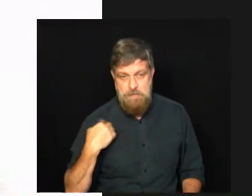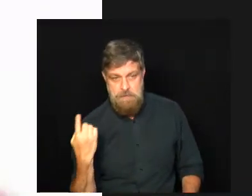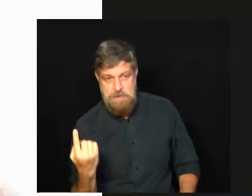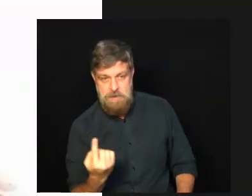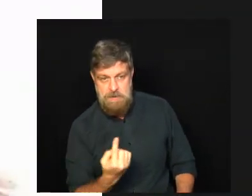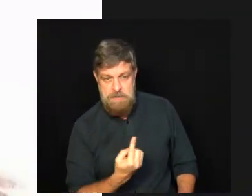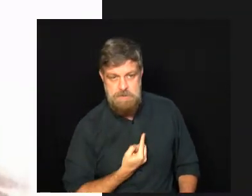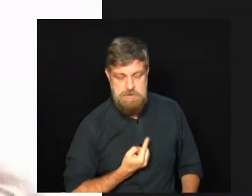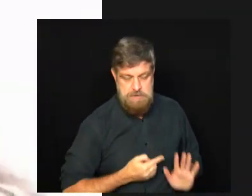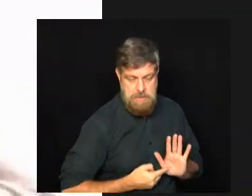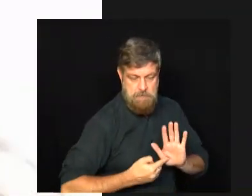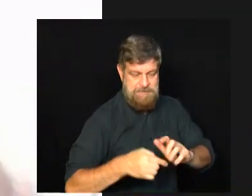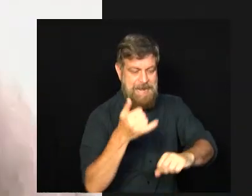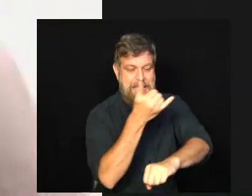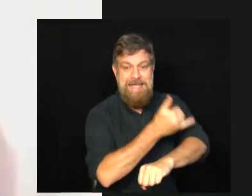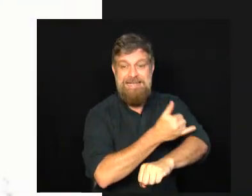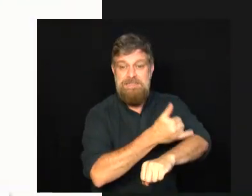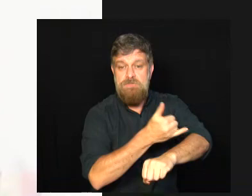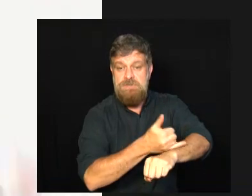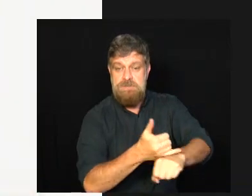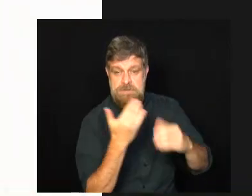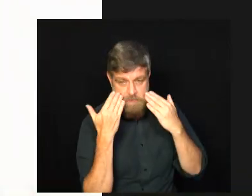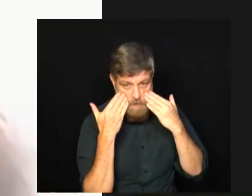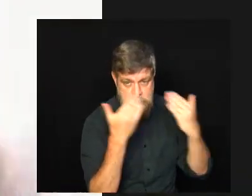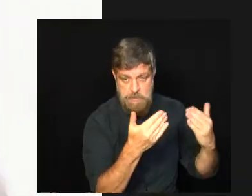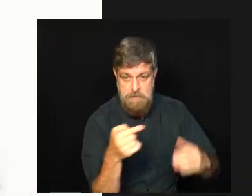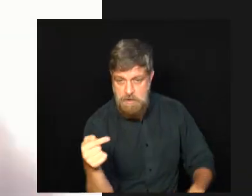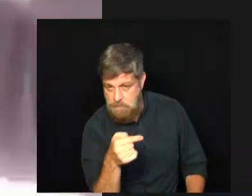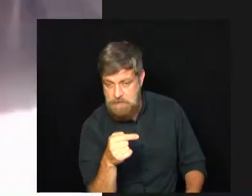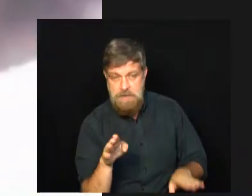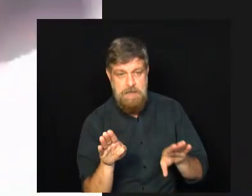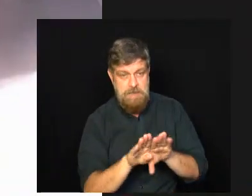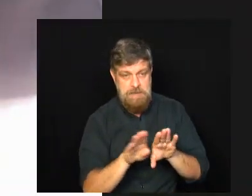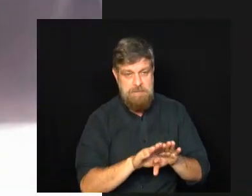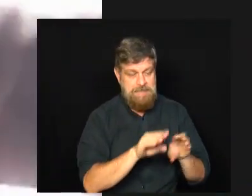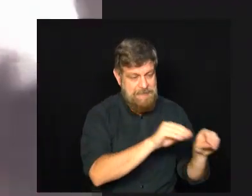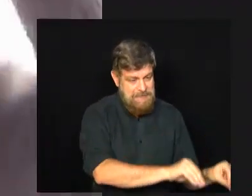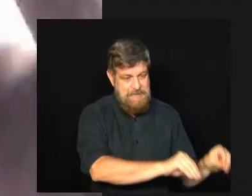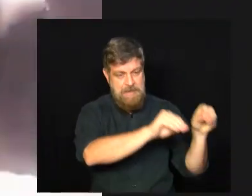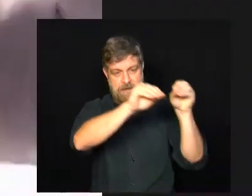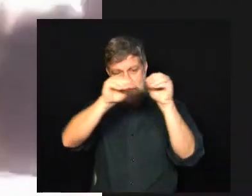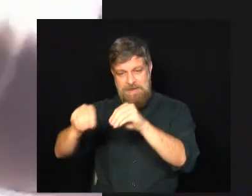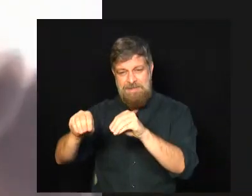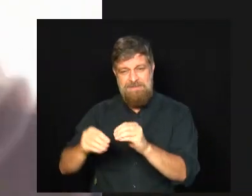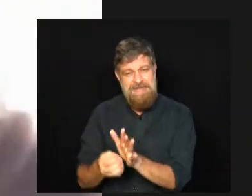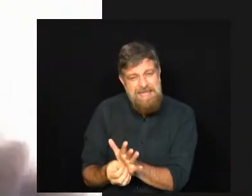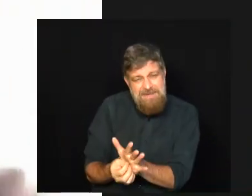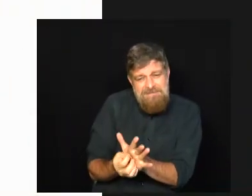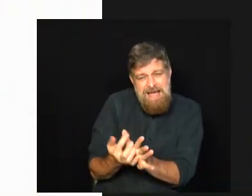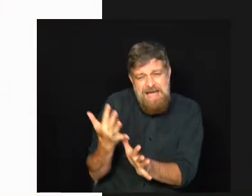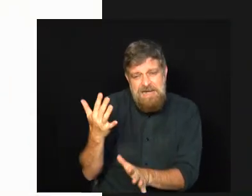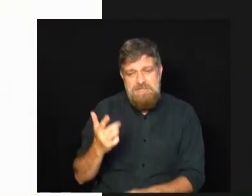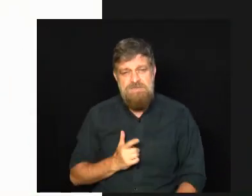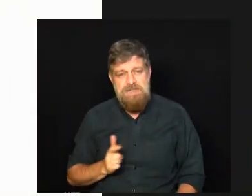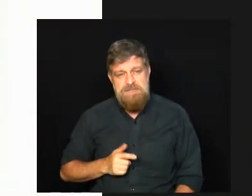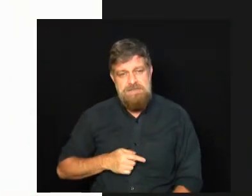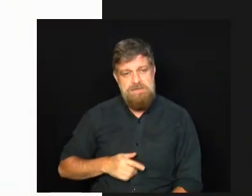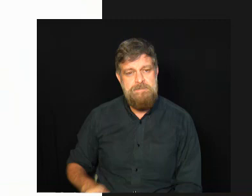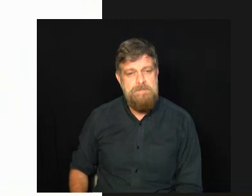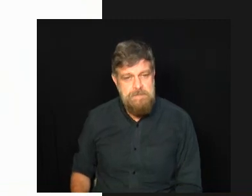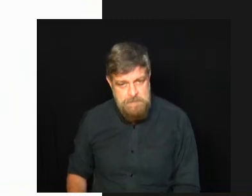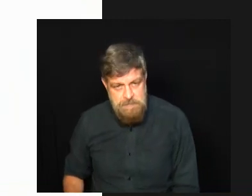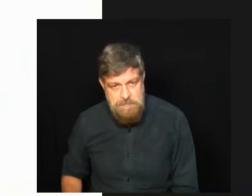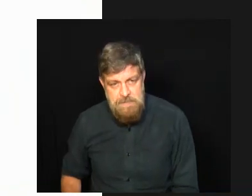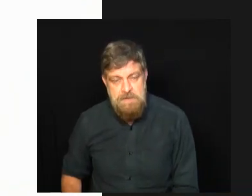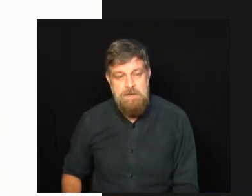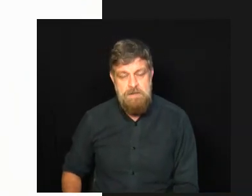fazermos exposições. E tais exposições, inclusive, que eu levei várias vezes para várias partes,